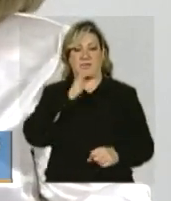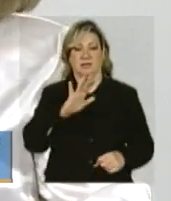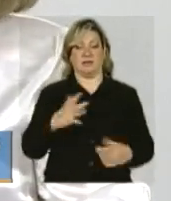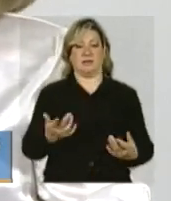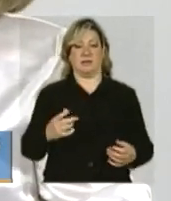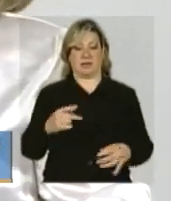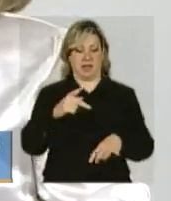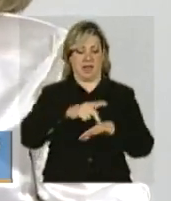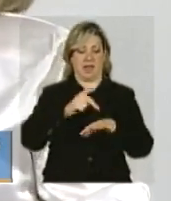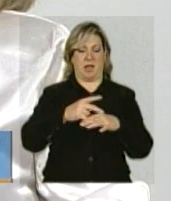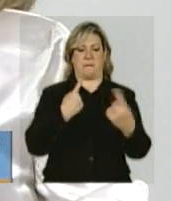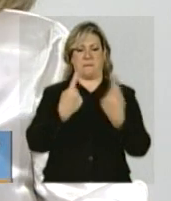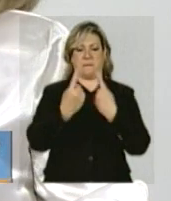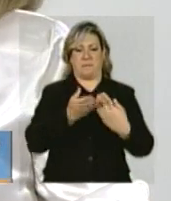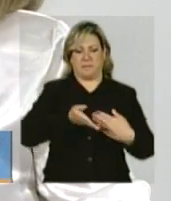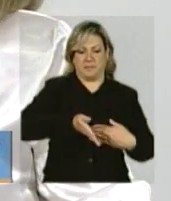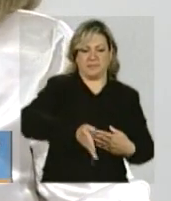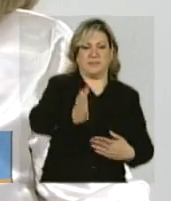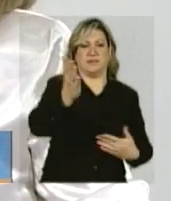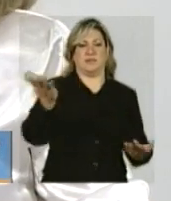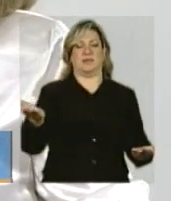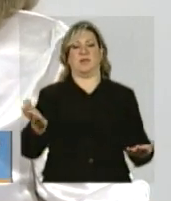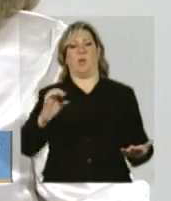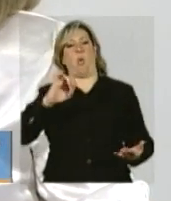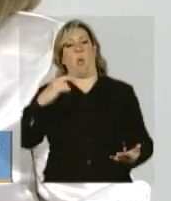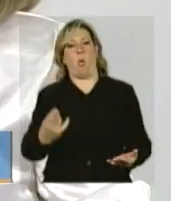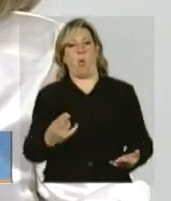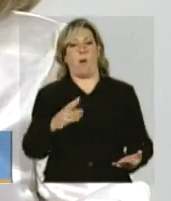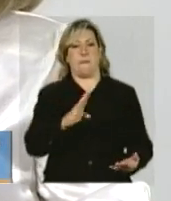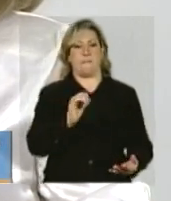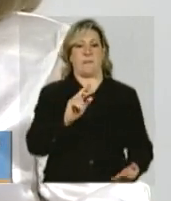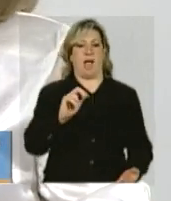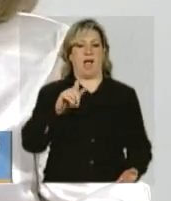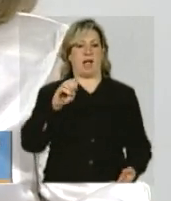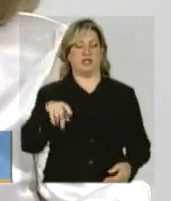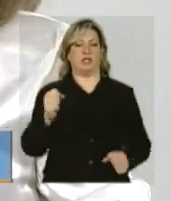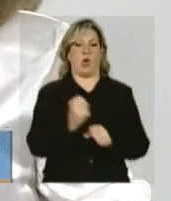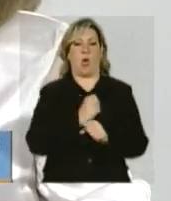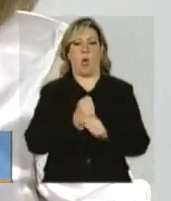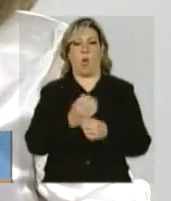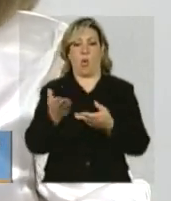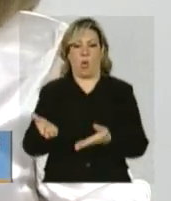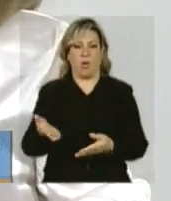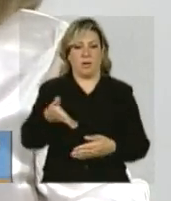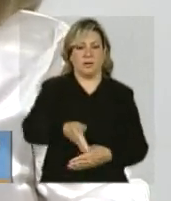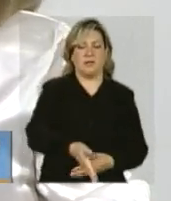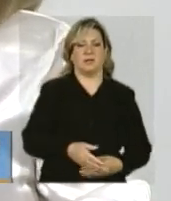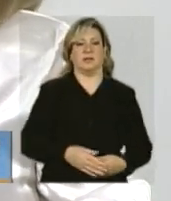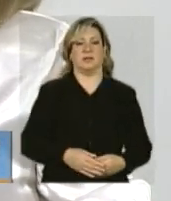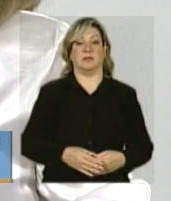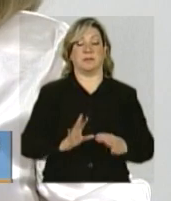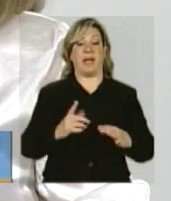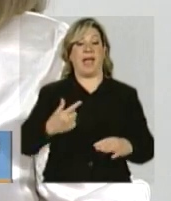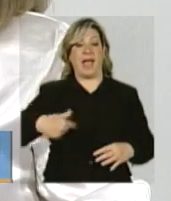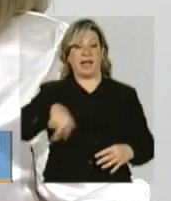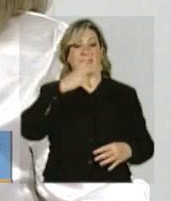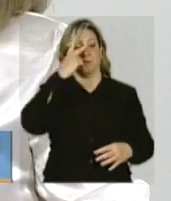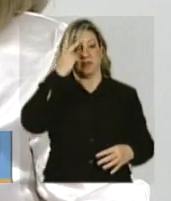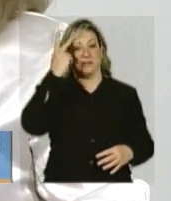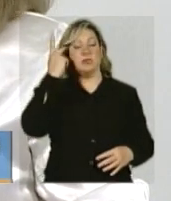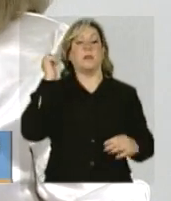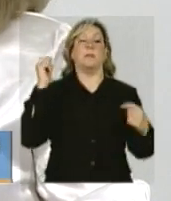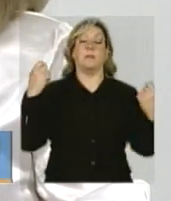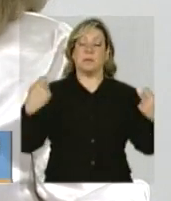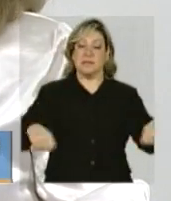uma estrada passou ali, ou uma barragem foi construída, né? Enfim. Então, essas pessoas